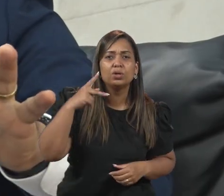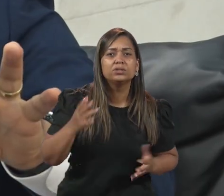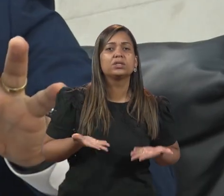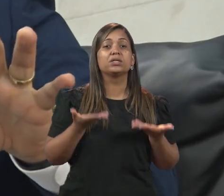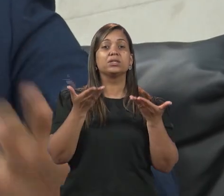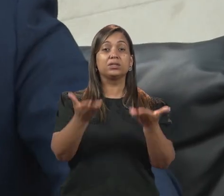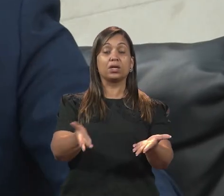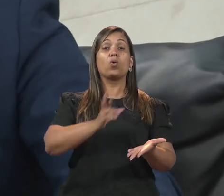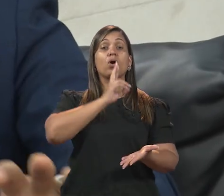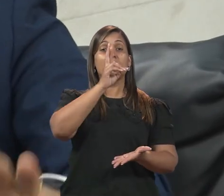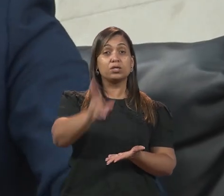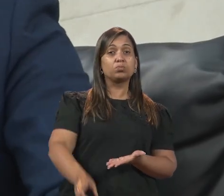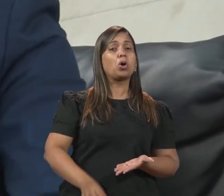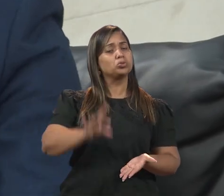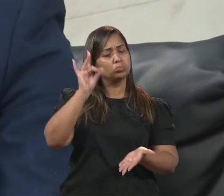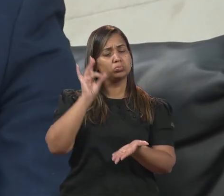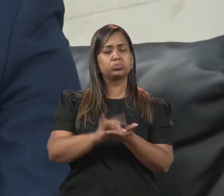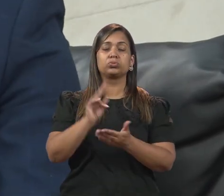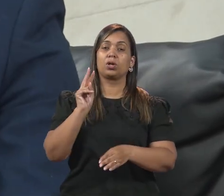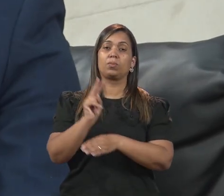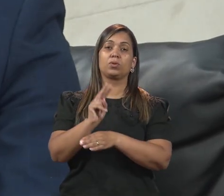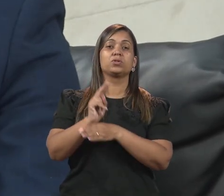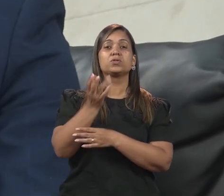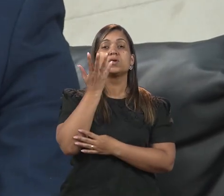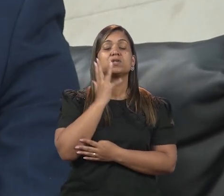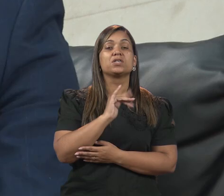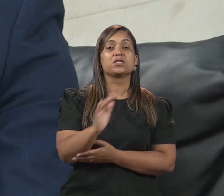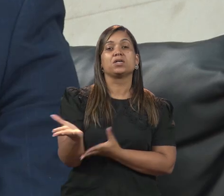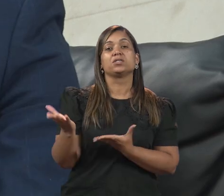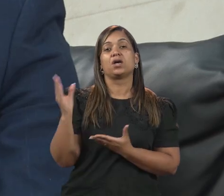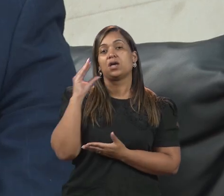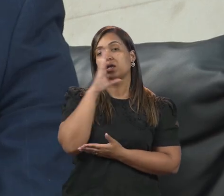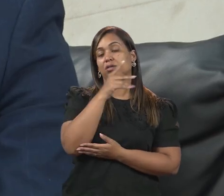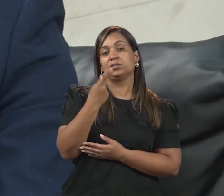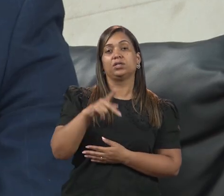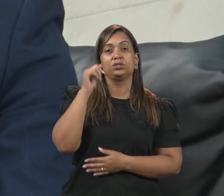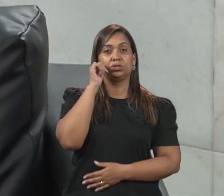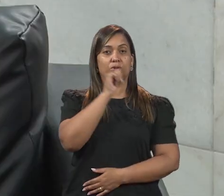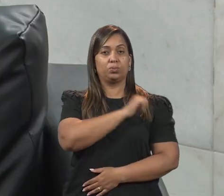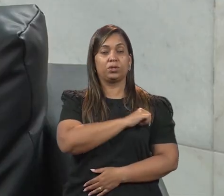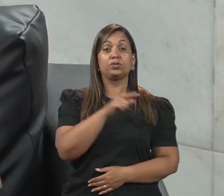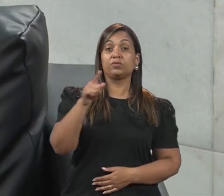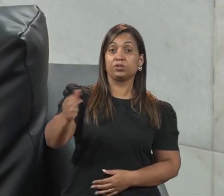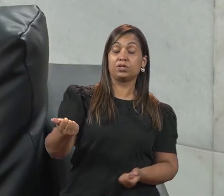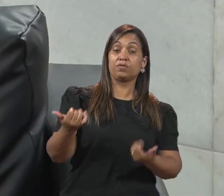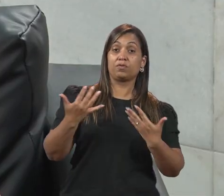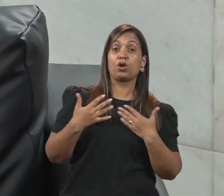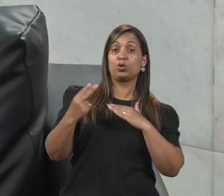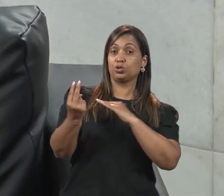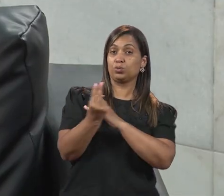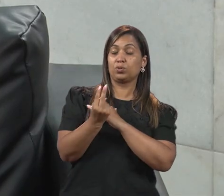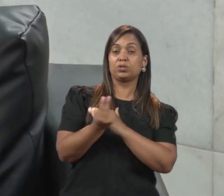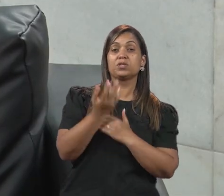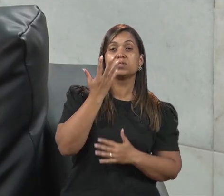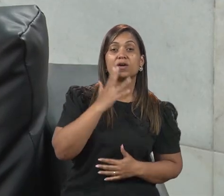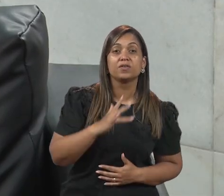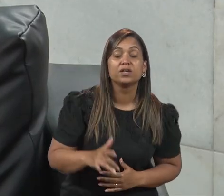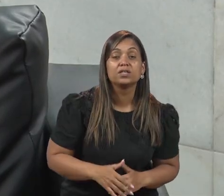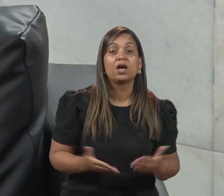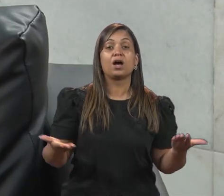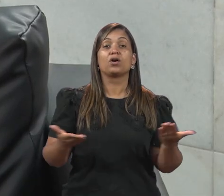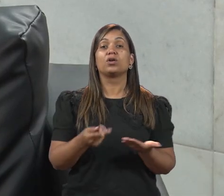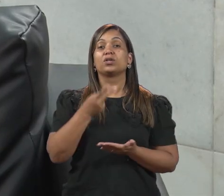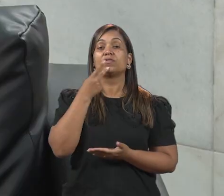tragam resultados notórios na proteção das nossas crianças e adolescentes de São José do Rio Preto. O senhor falou de proteção à infância, eu falo agora